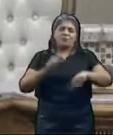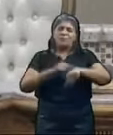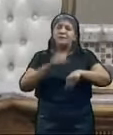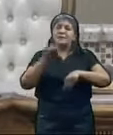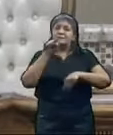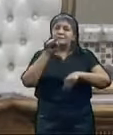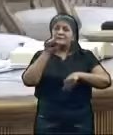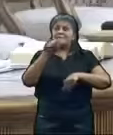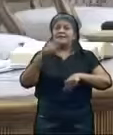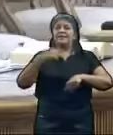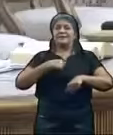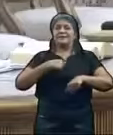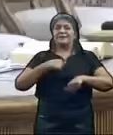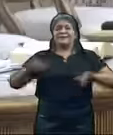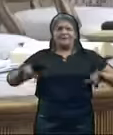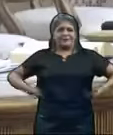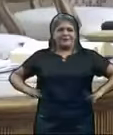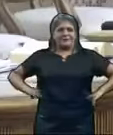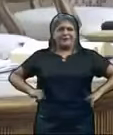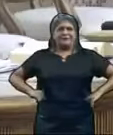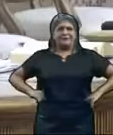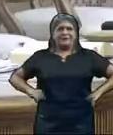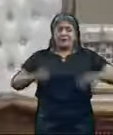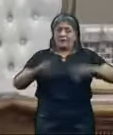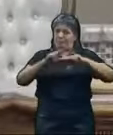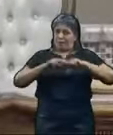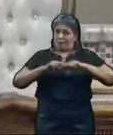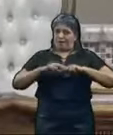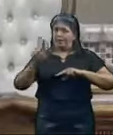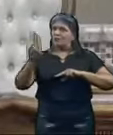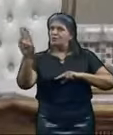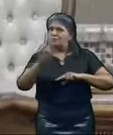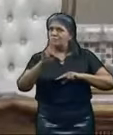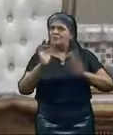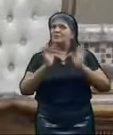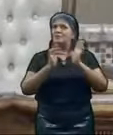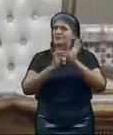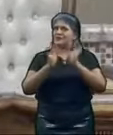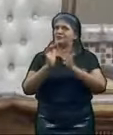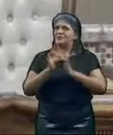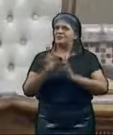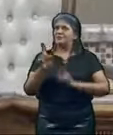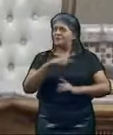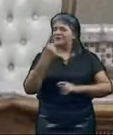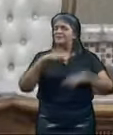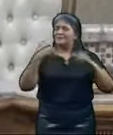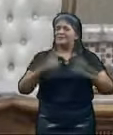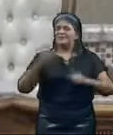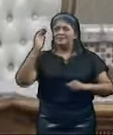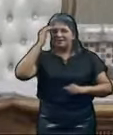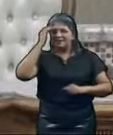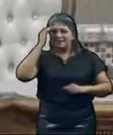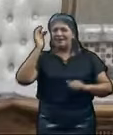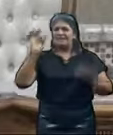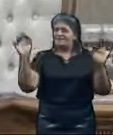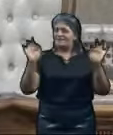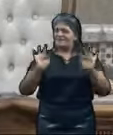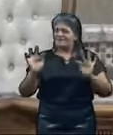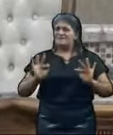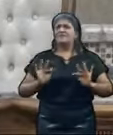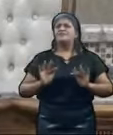certa e isso é uma identificação Jesus coloca aqui para nós né Feliz é aquele que tem verdadeiro